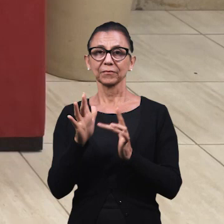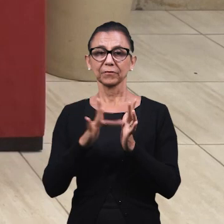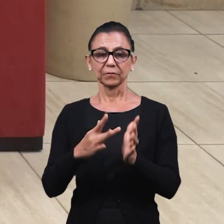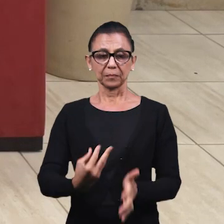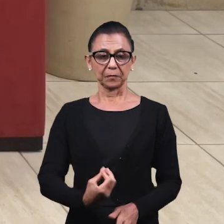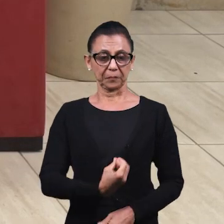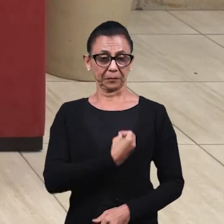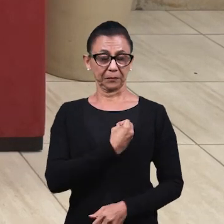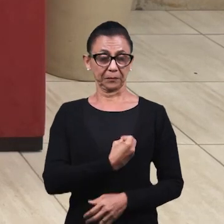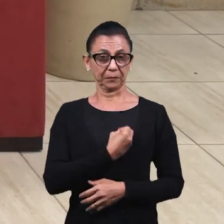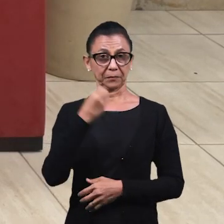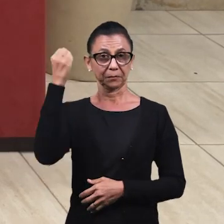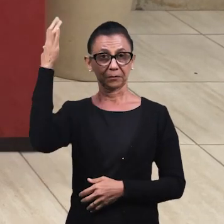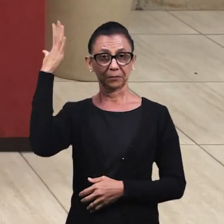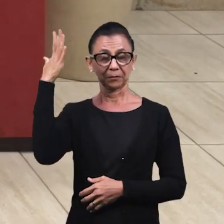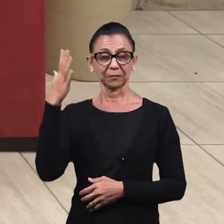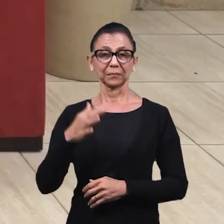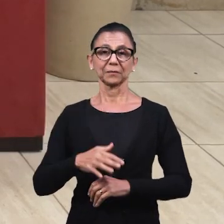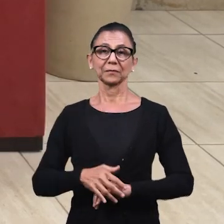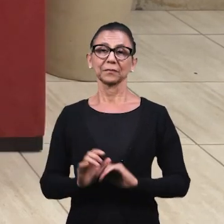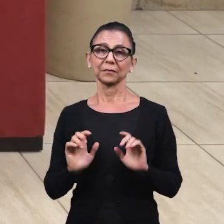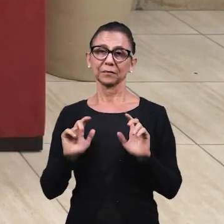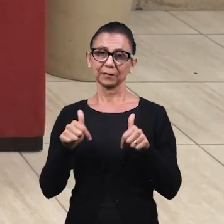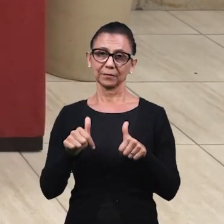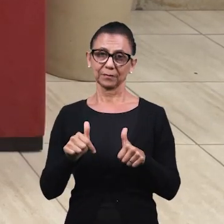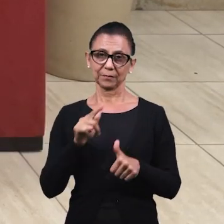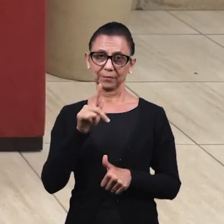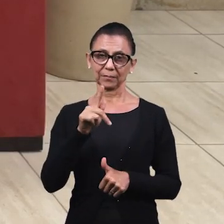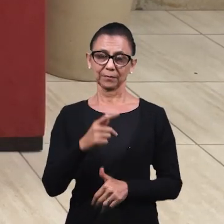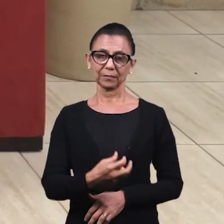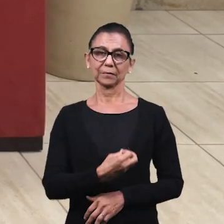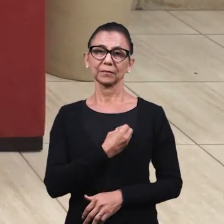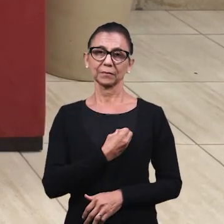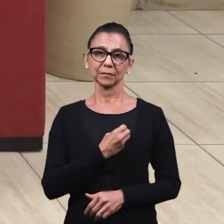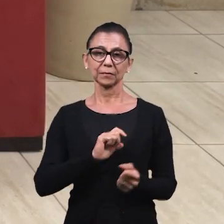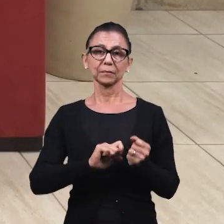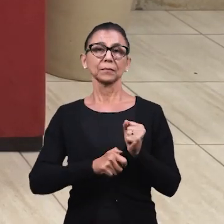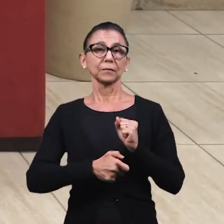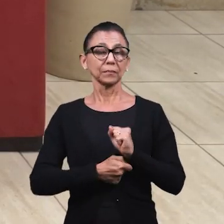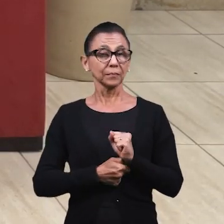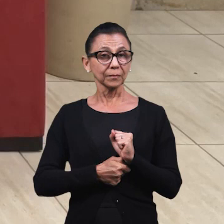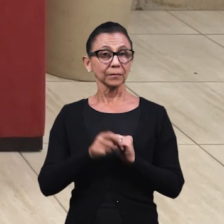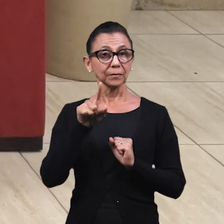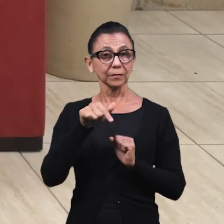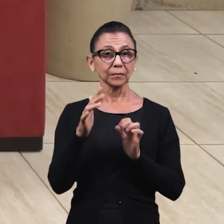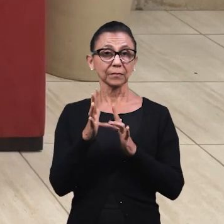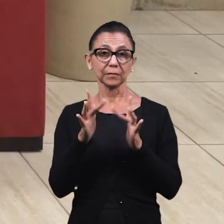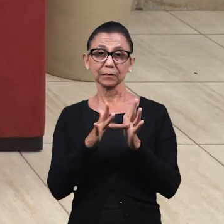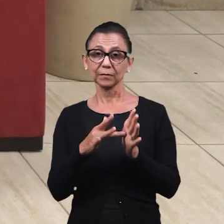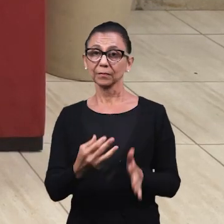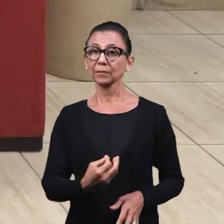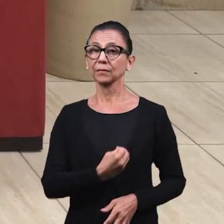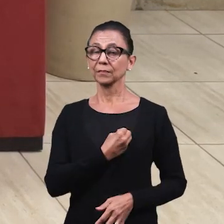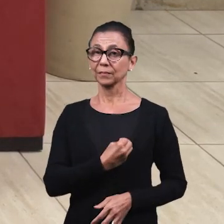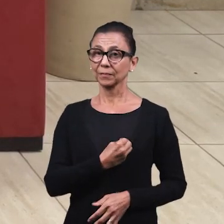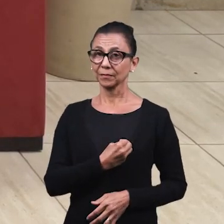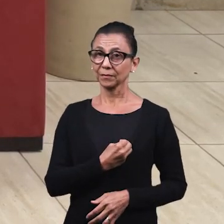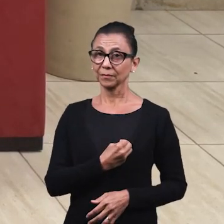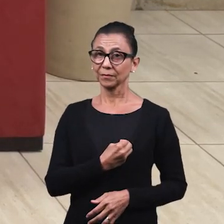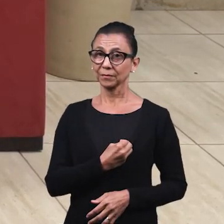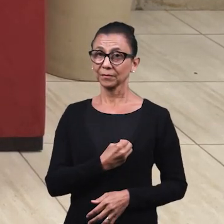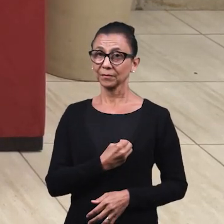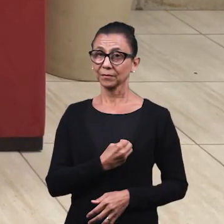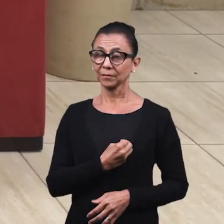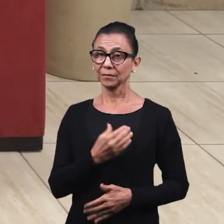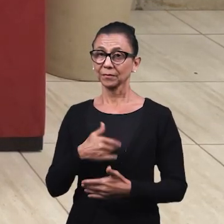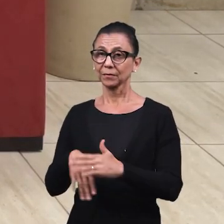e revelado, está presente na vida dele. Glória. Então, este mistério é Jesus está vivo e é revelado no